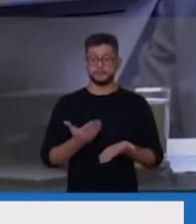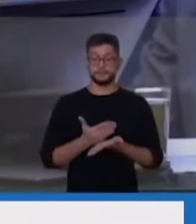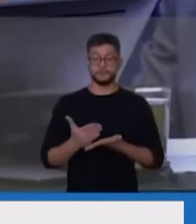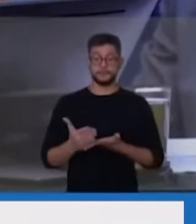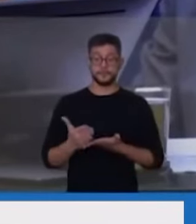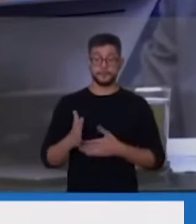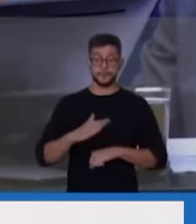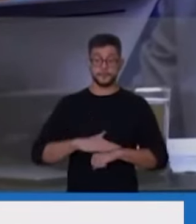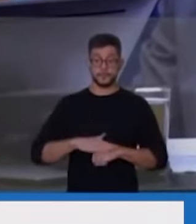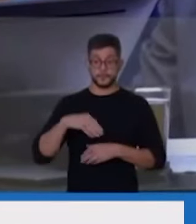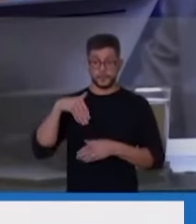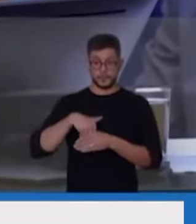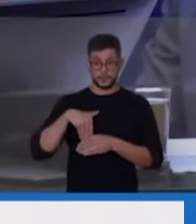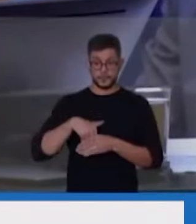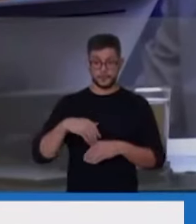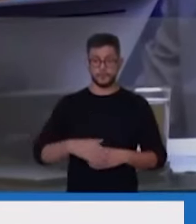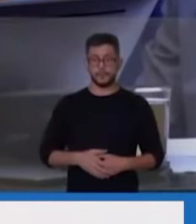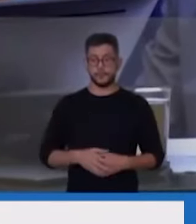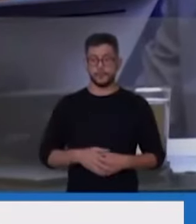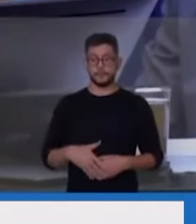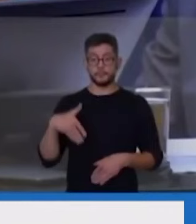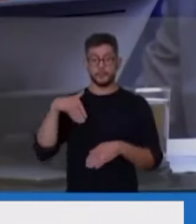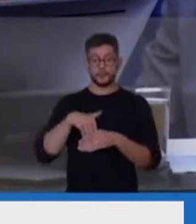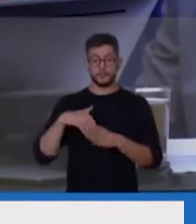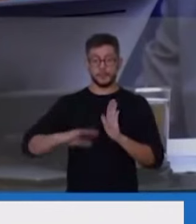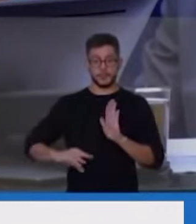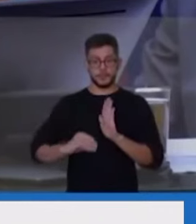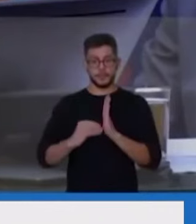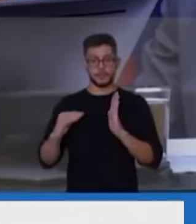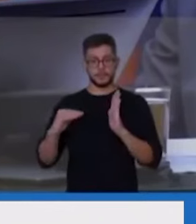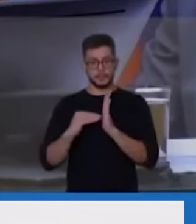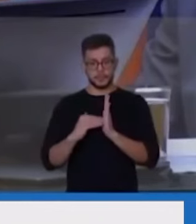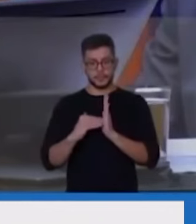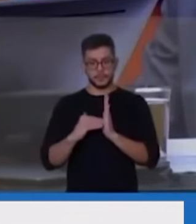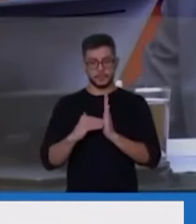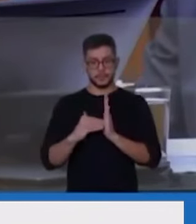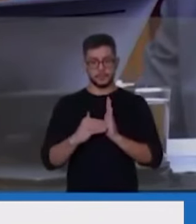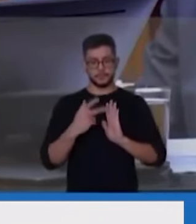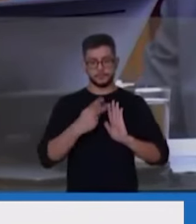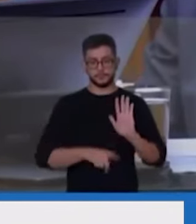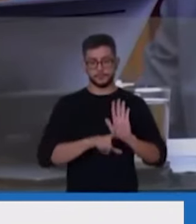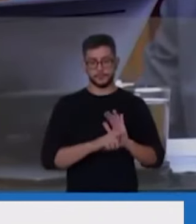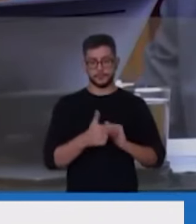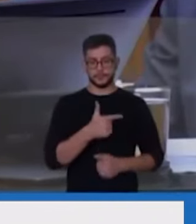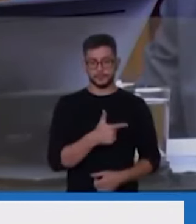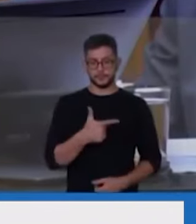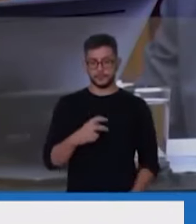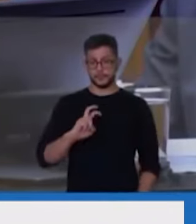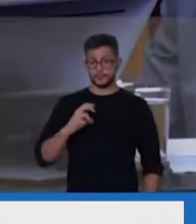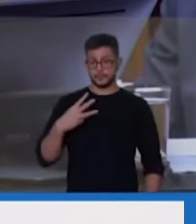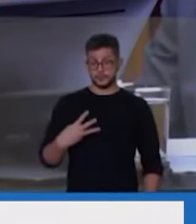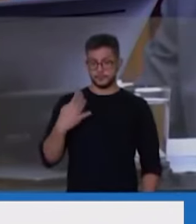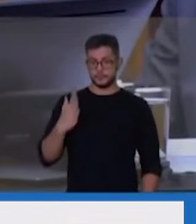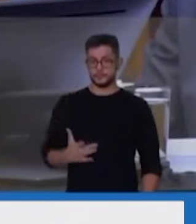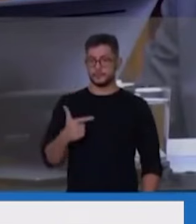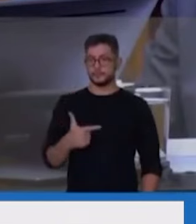conjecturas políticas com o essa decisão algumas pautas pendentes devem sofrer atrasos no Congresso Nacional